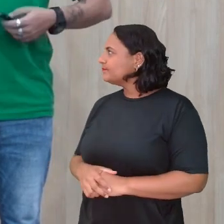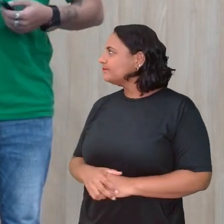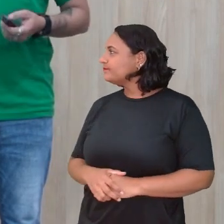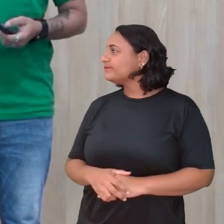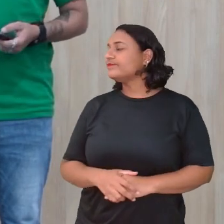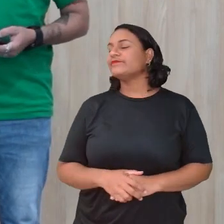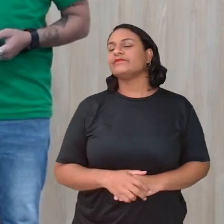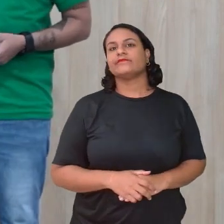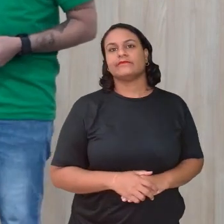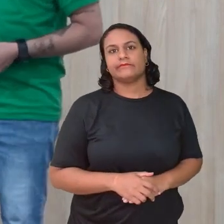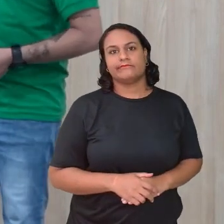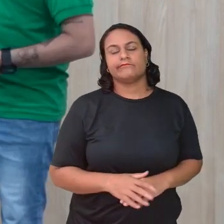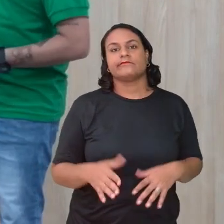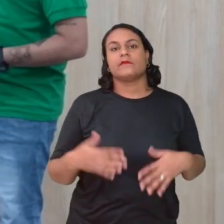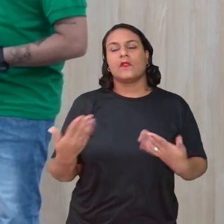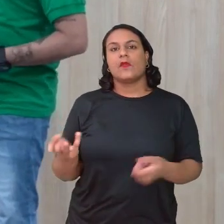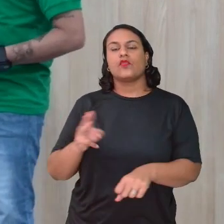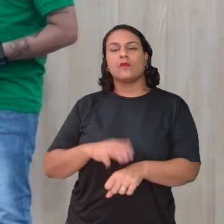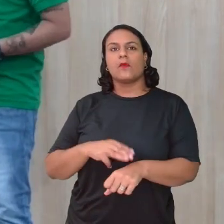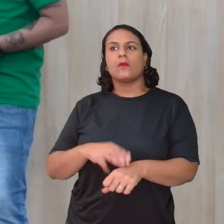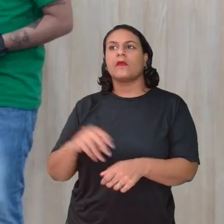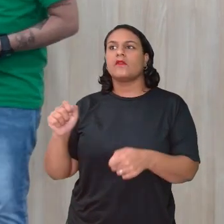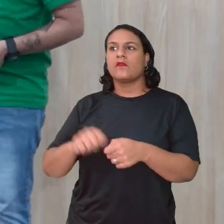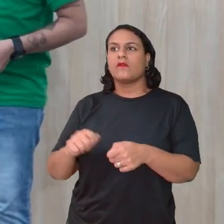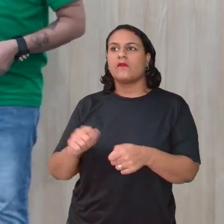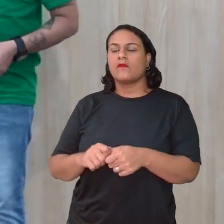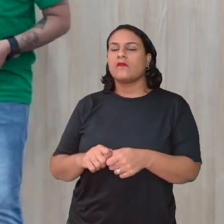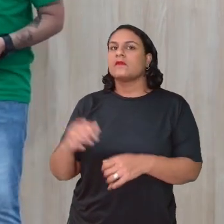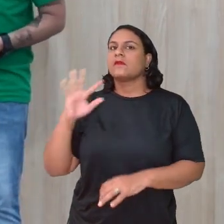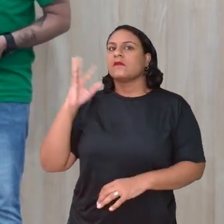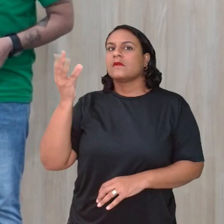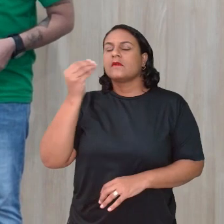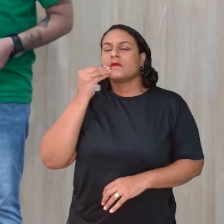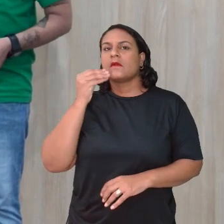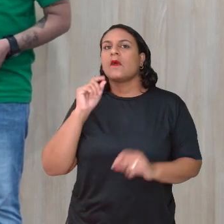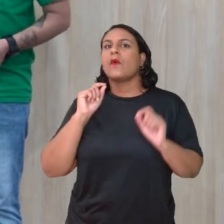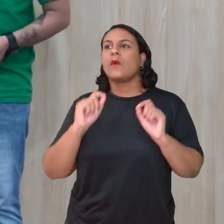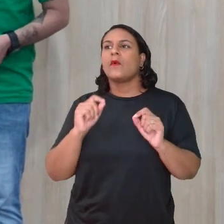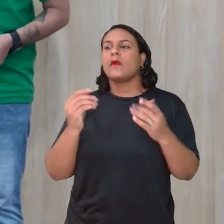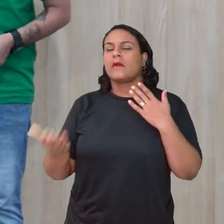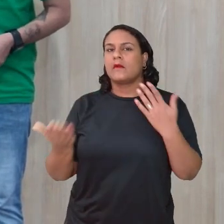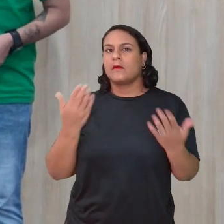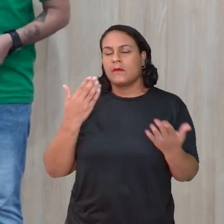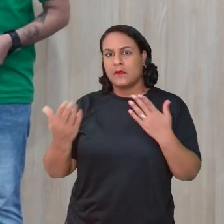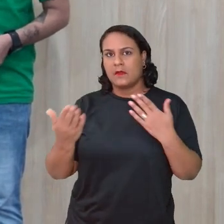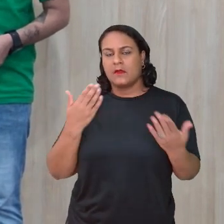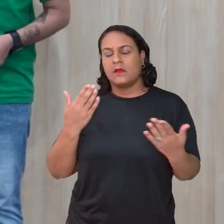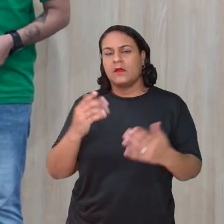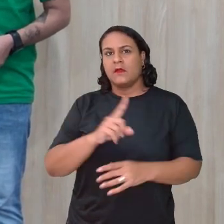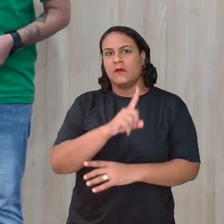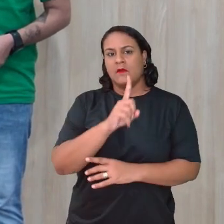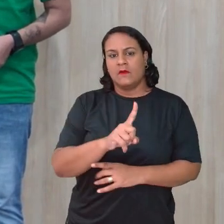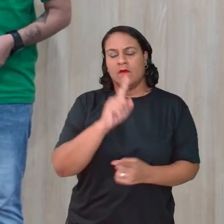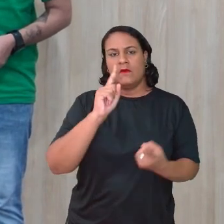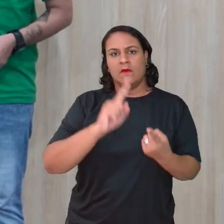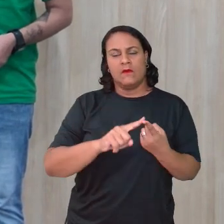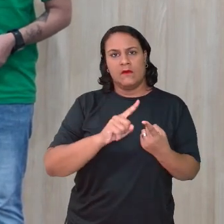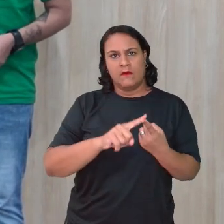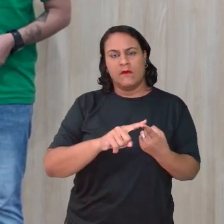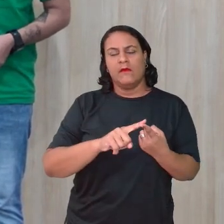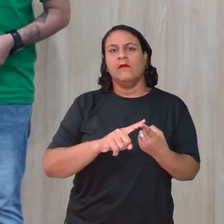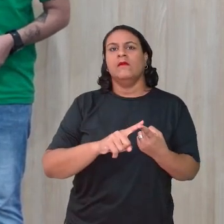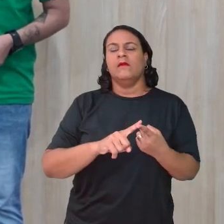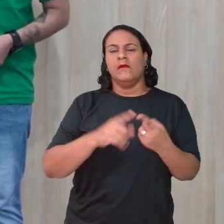Quando eu faço isso daí, observe que a probabilidade que eu vou ter é a comparação de que um caso favorável